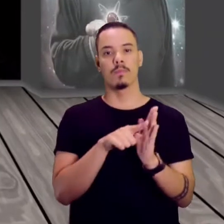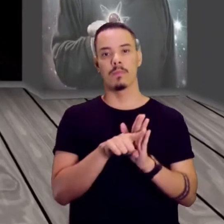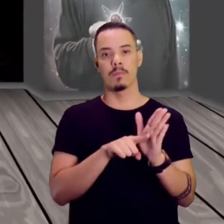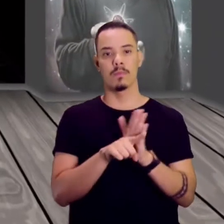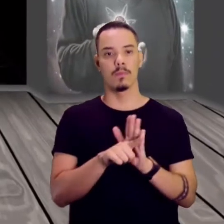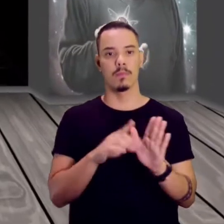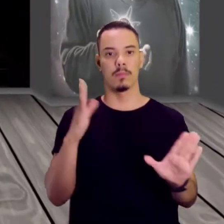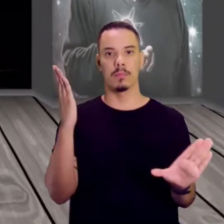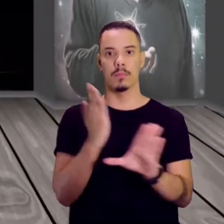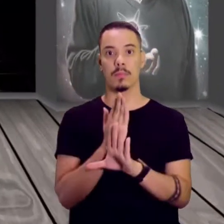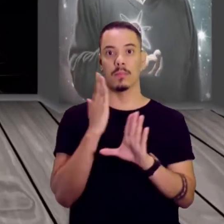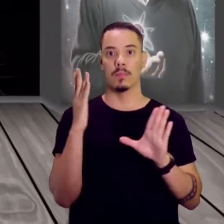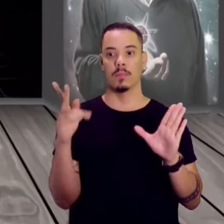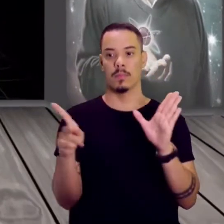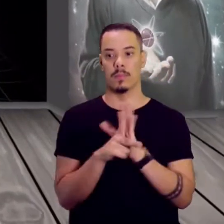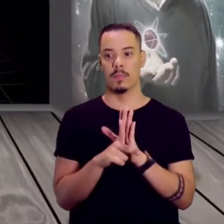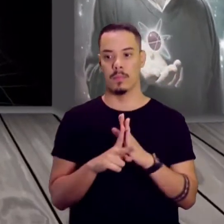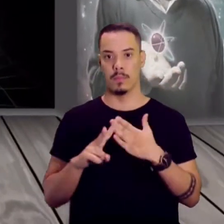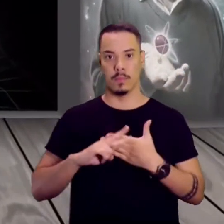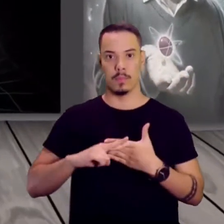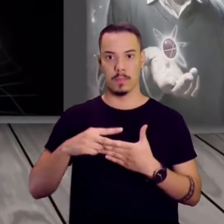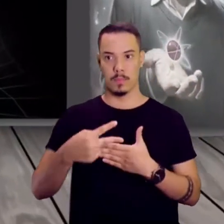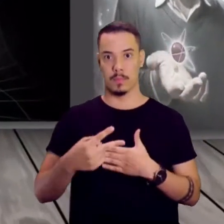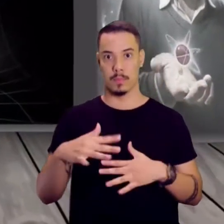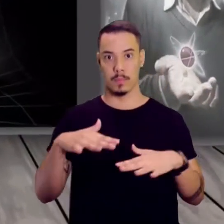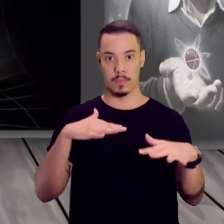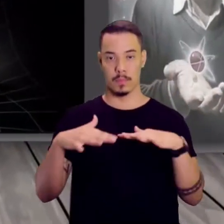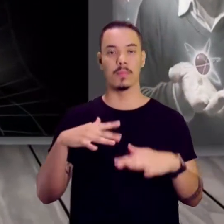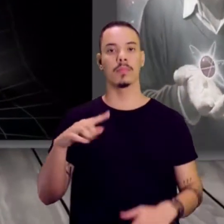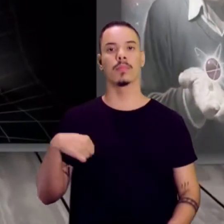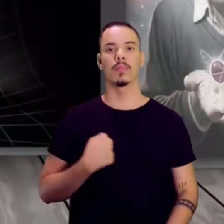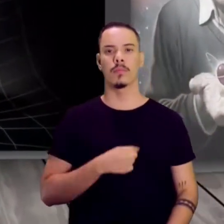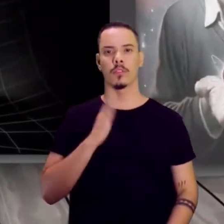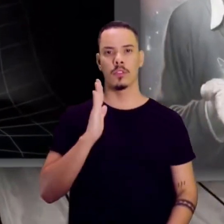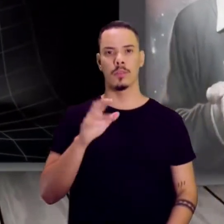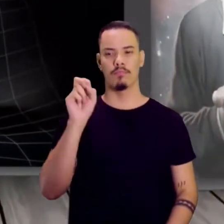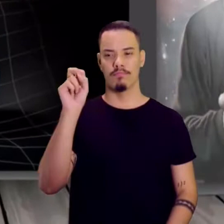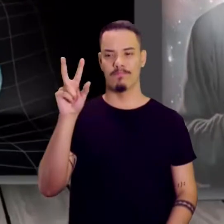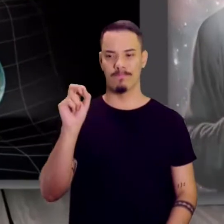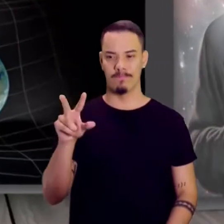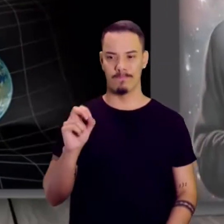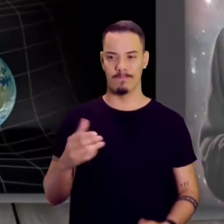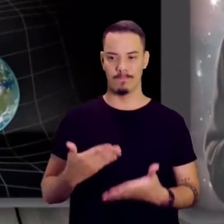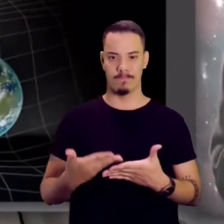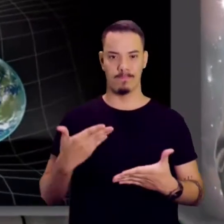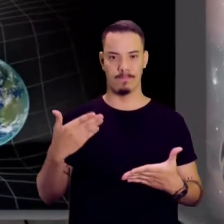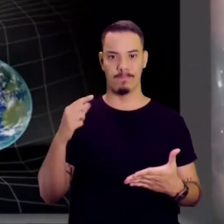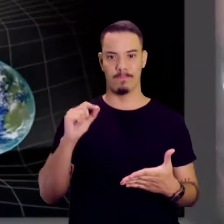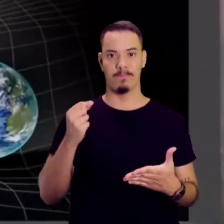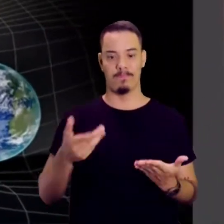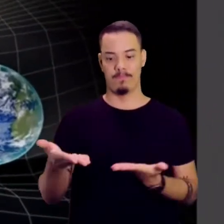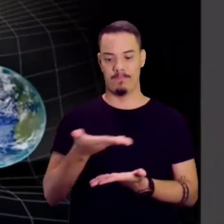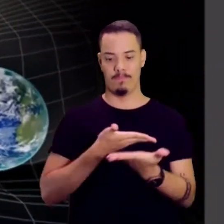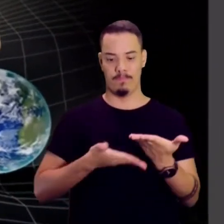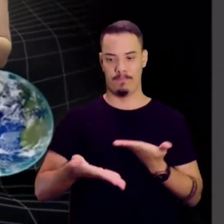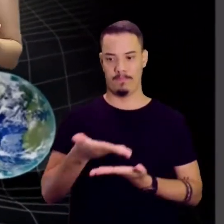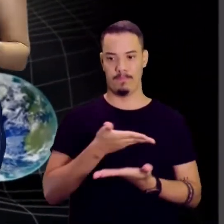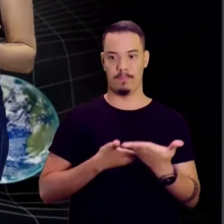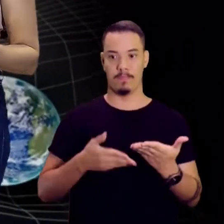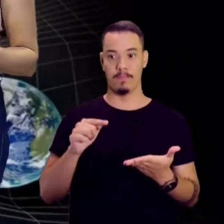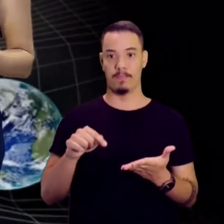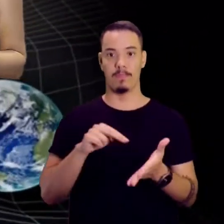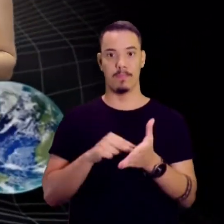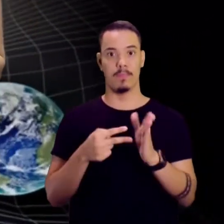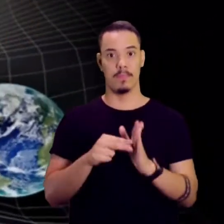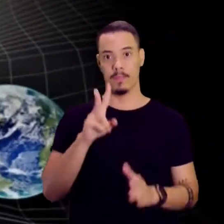do movimento, e nós estamos vendo desde lá do início que o que causa o movimento é interação. E essa interação é força,